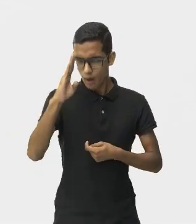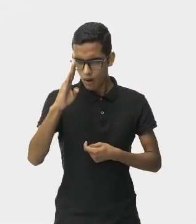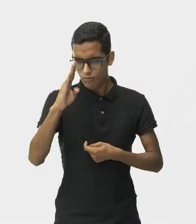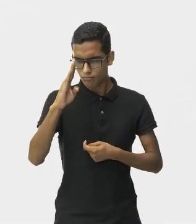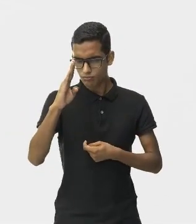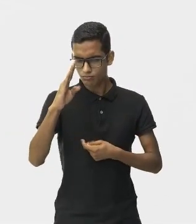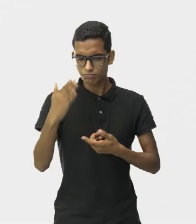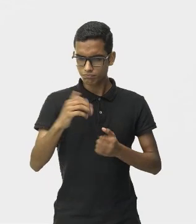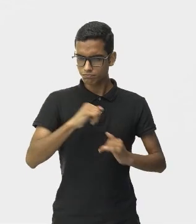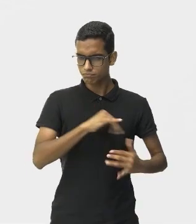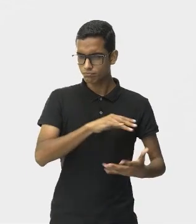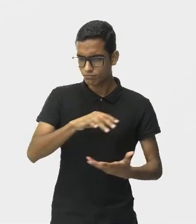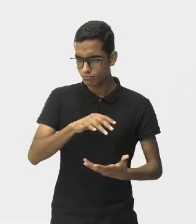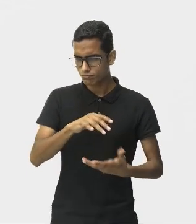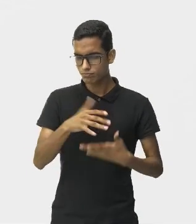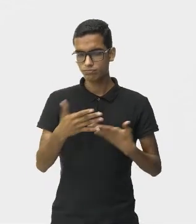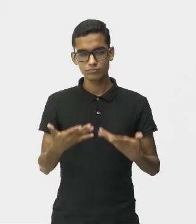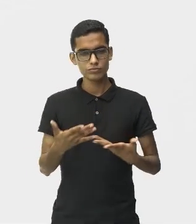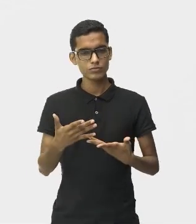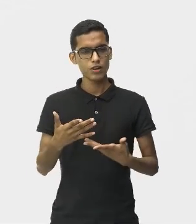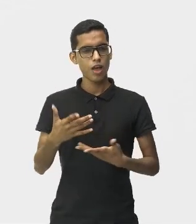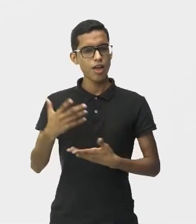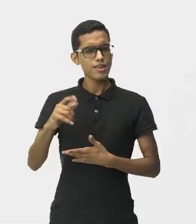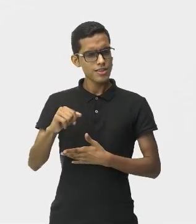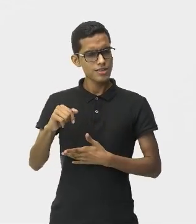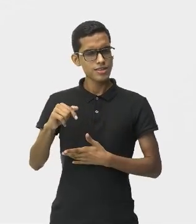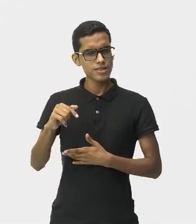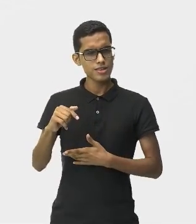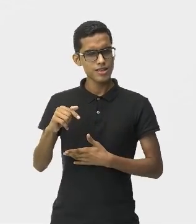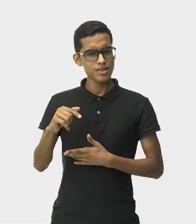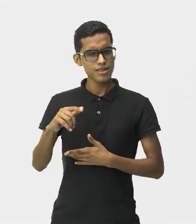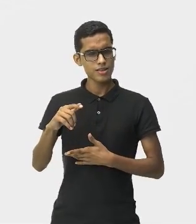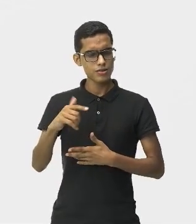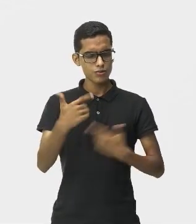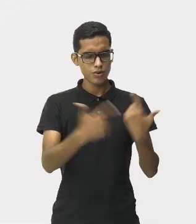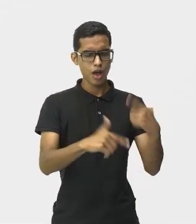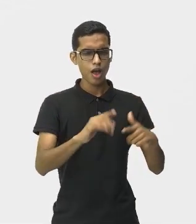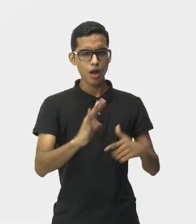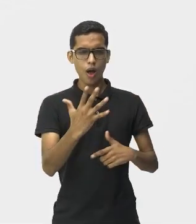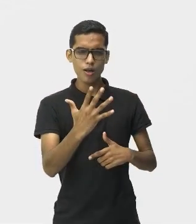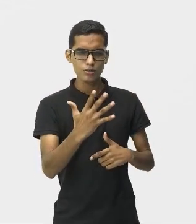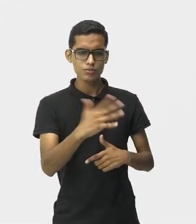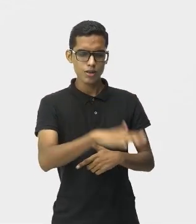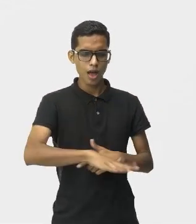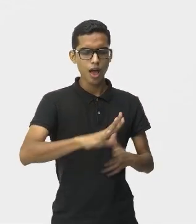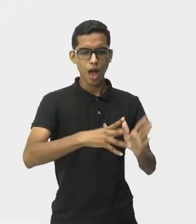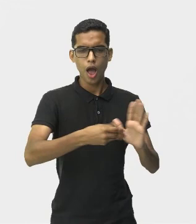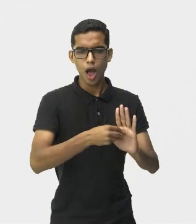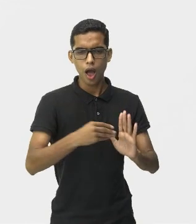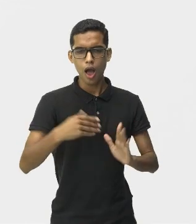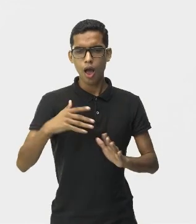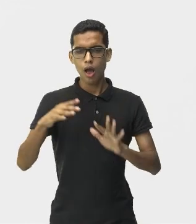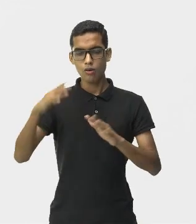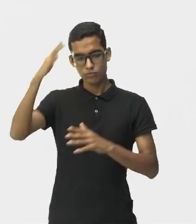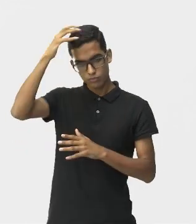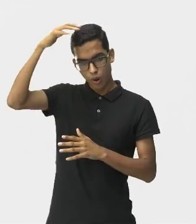o resultado deixou a coroa portuguesa satisfeita? Sim ou não? Daqui a pouco a gente vai ver com mais detalhes.